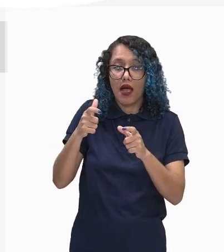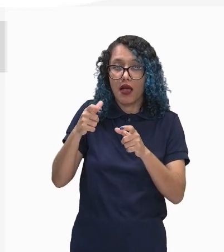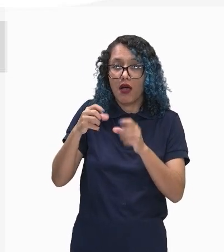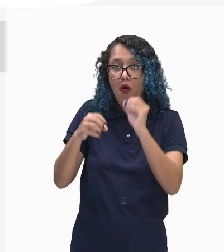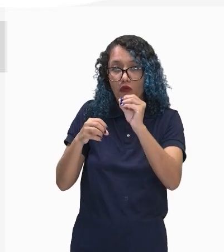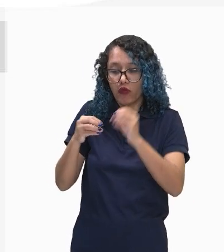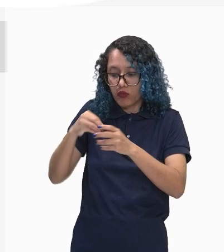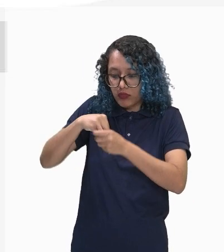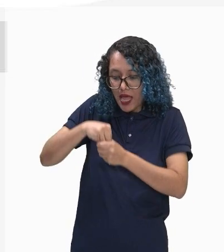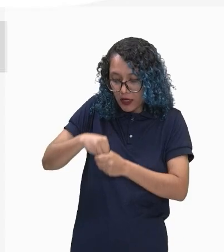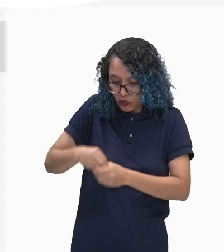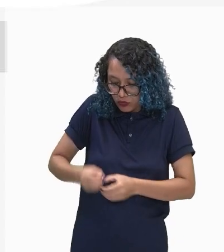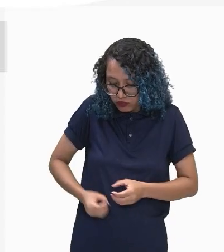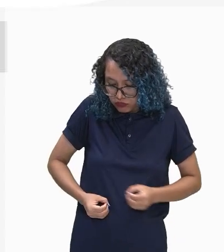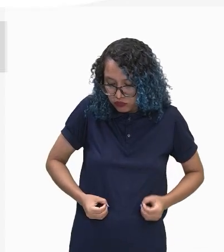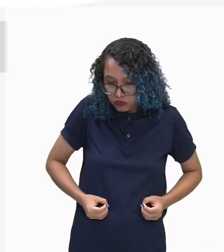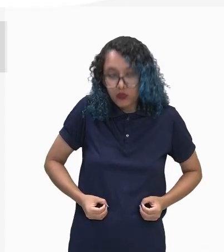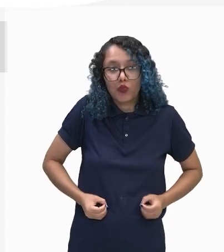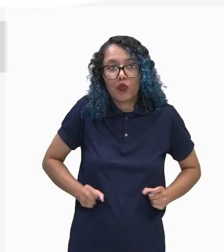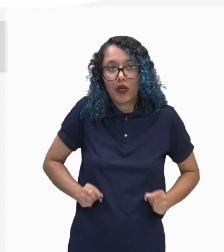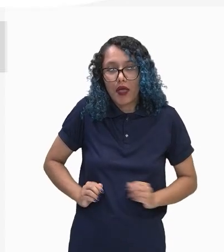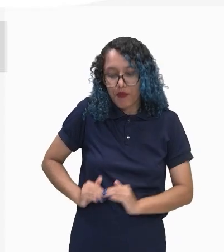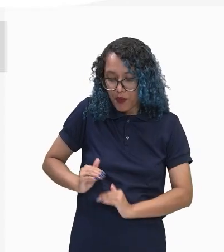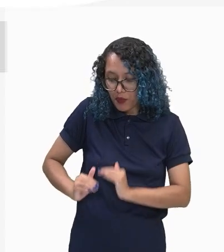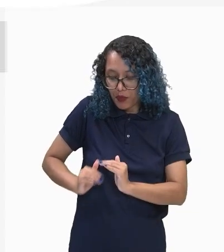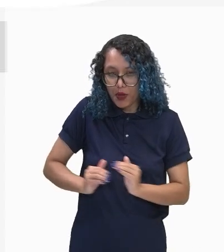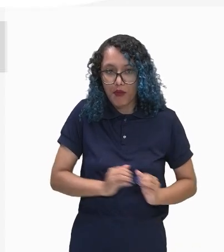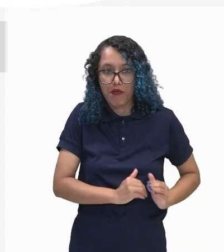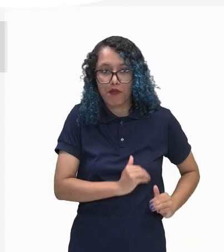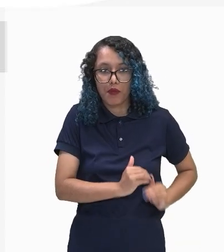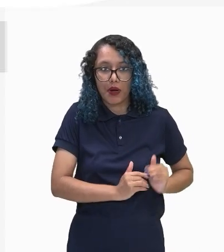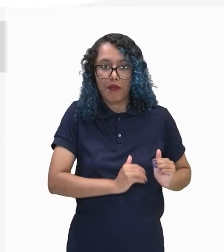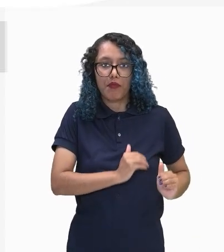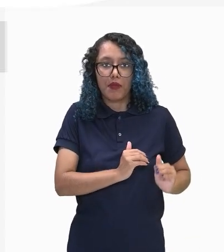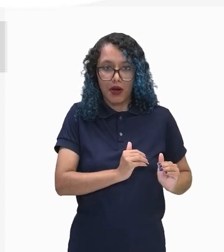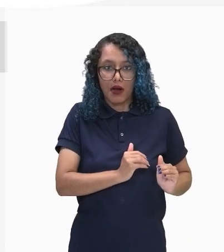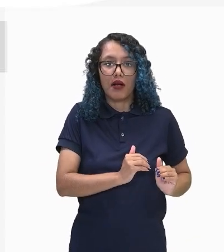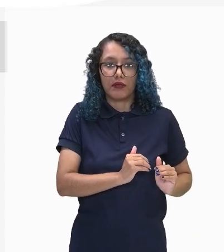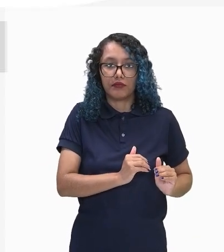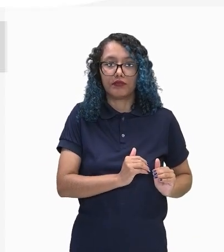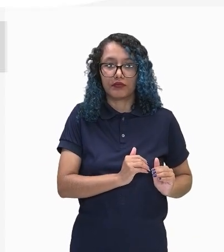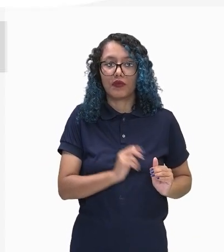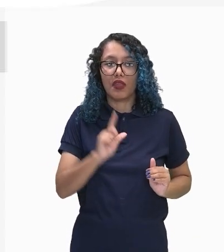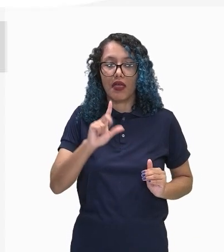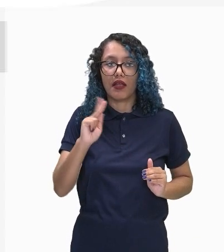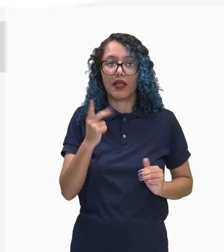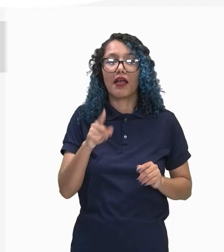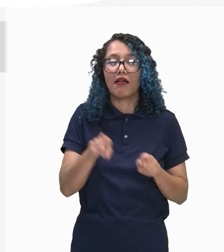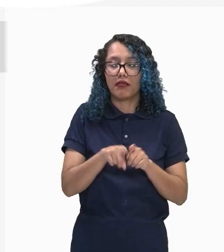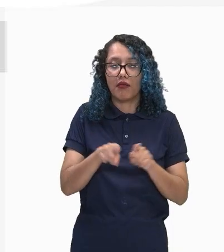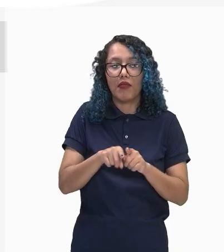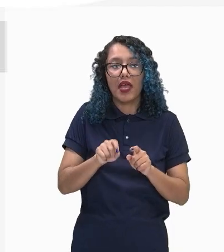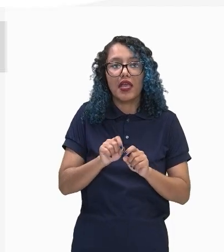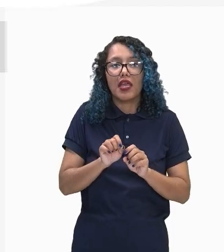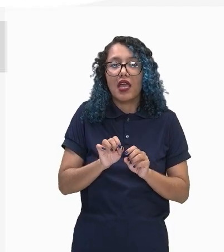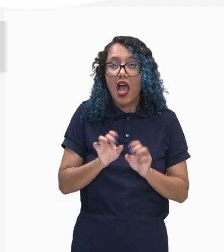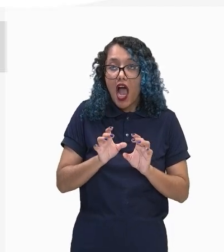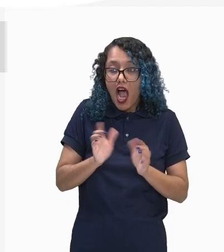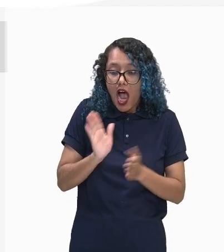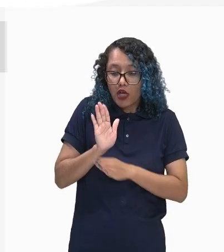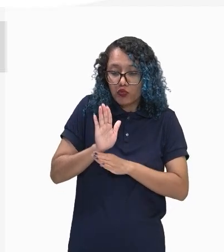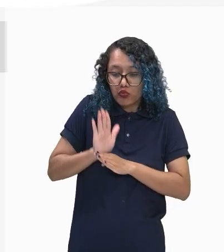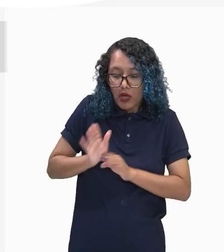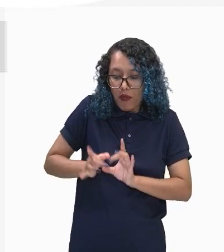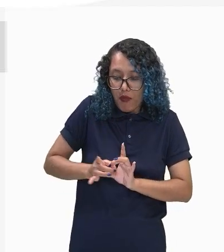se desenvolva. O LH também ajuda fazendo com que o folículo se rompa e libere o óvulo,